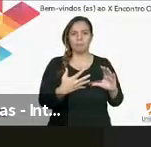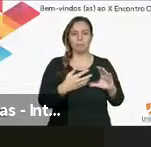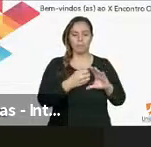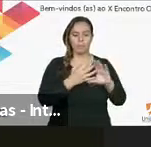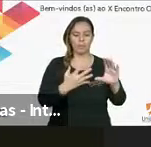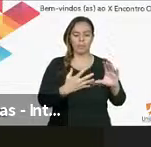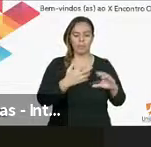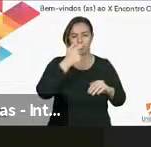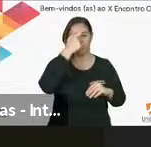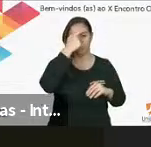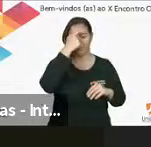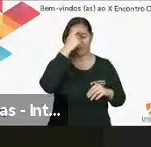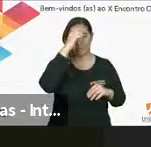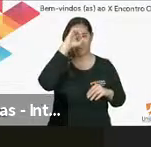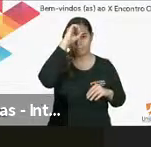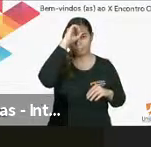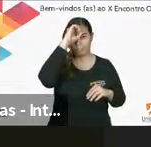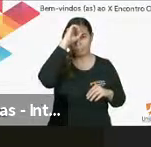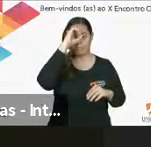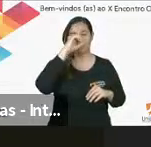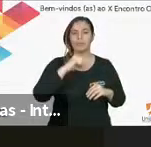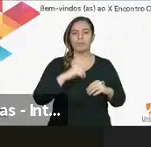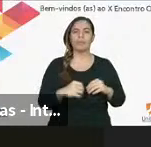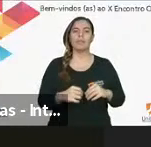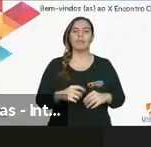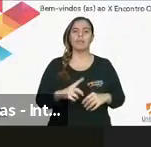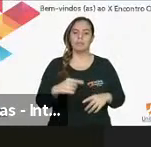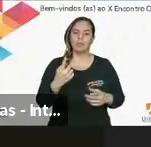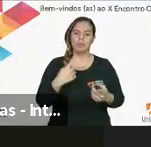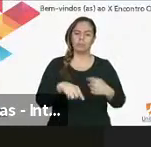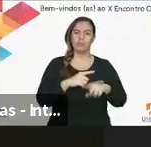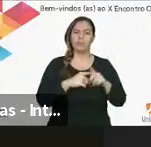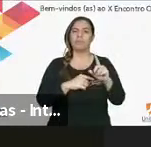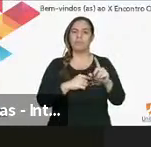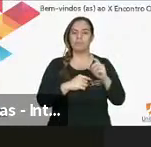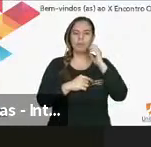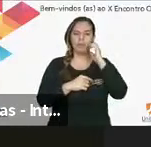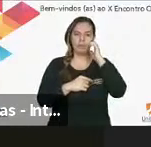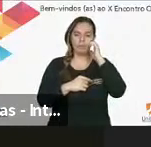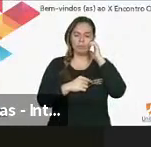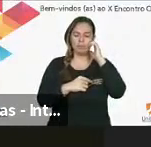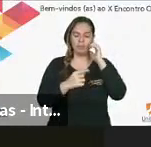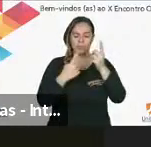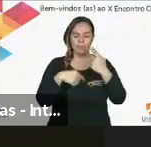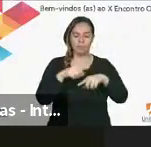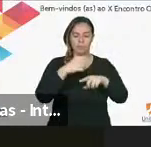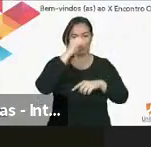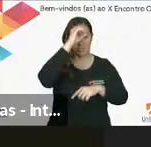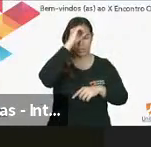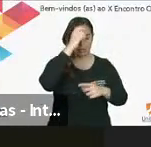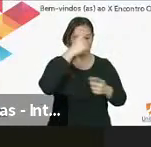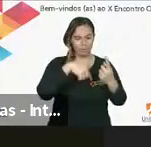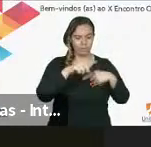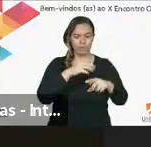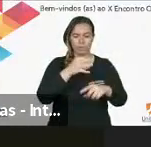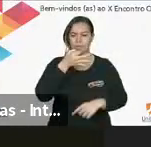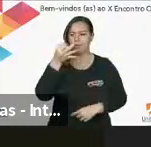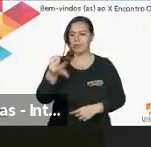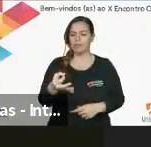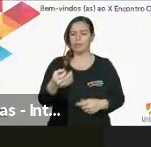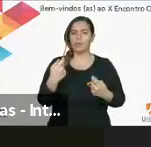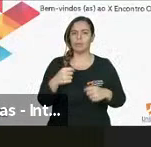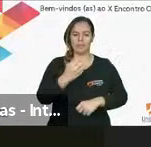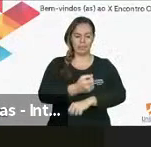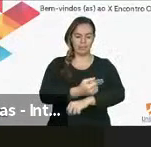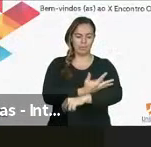consciência ingênua. E que, para transformar essa consciência ingênua numa consciência crítica, tem que ultrapassar, tem que ir além das